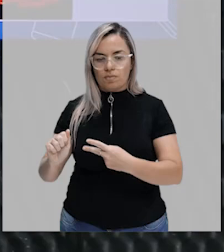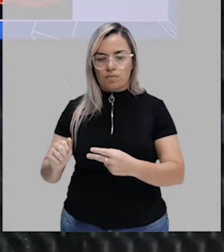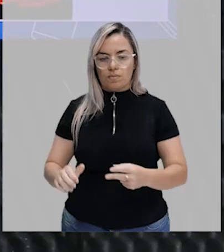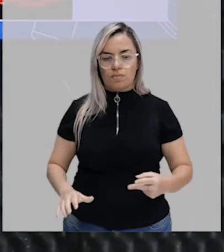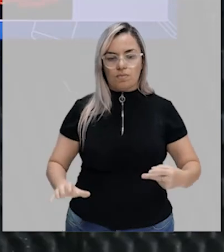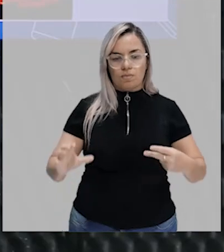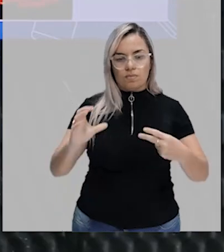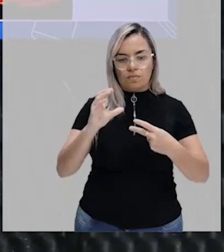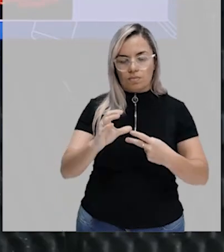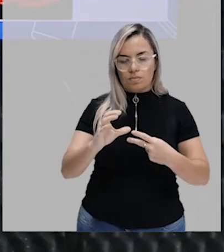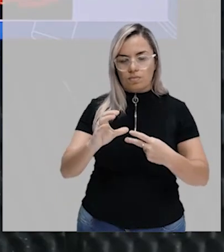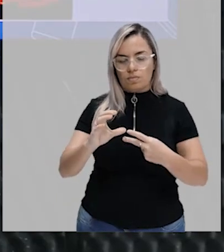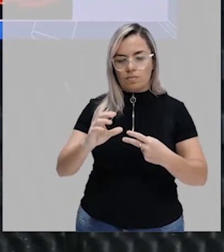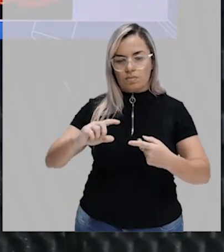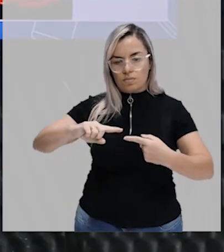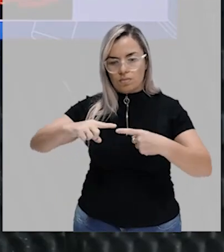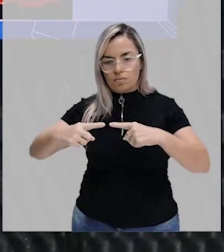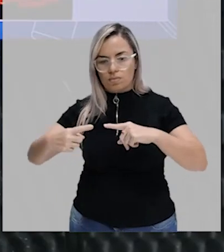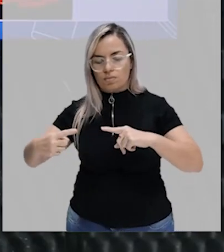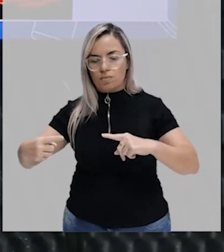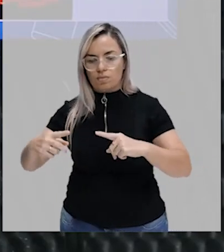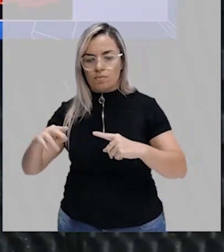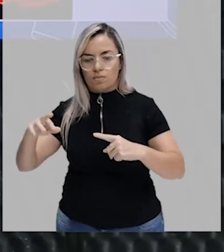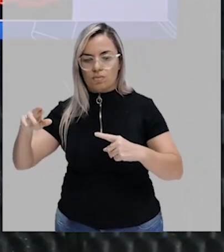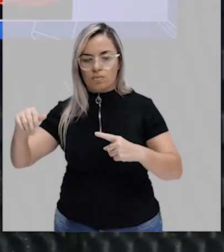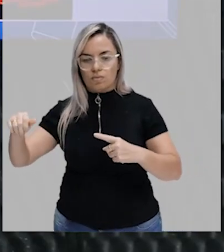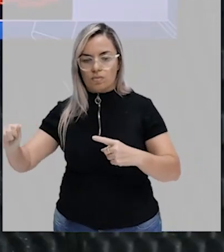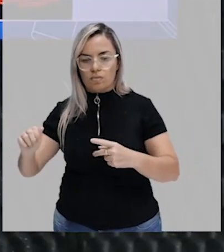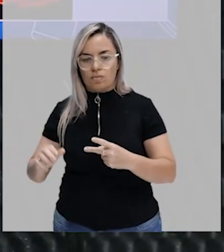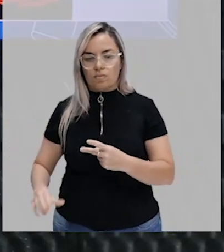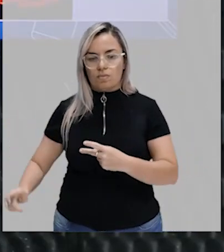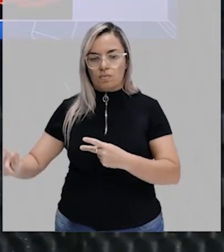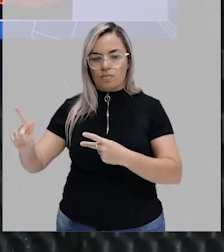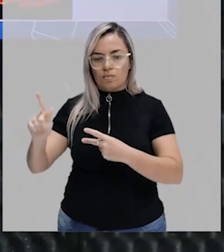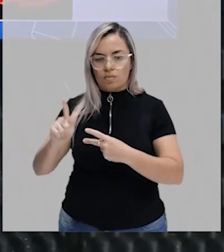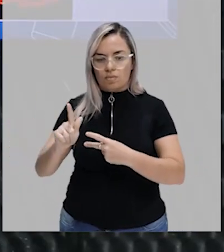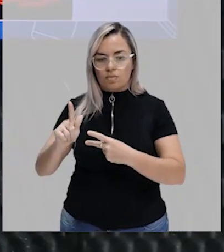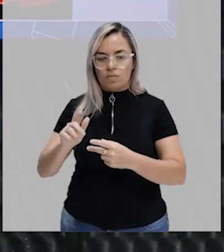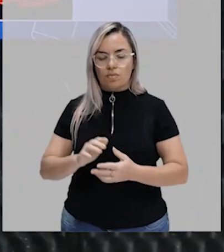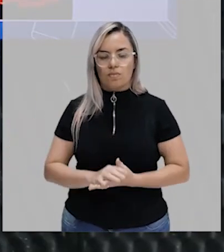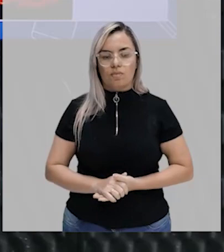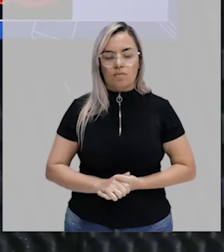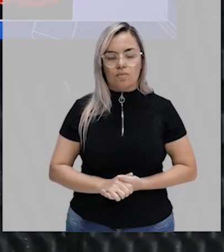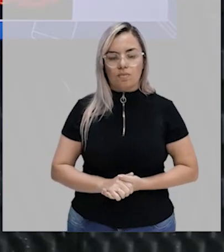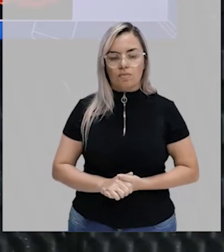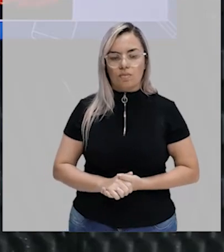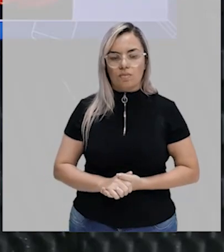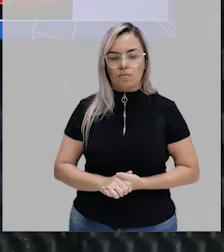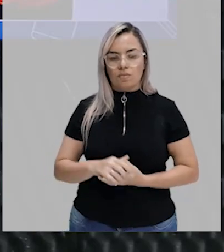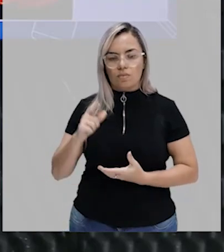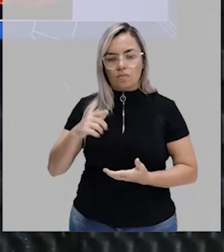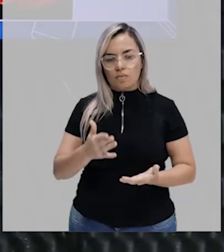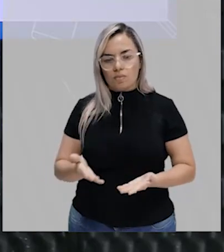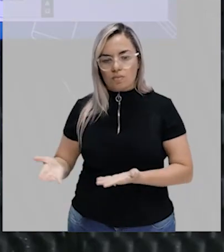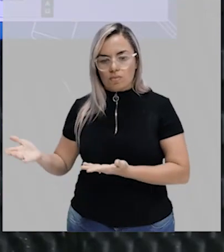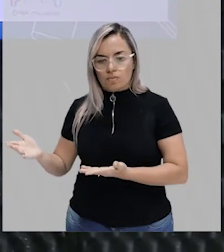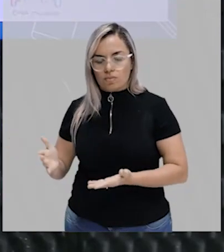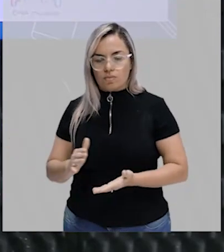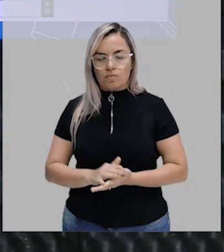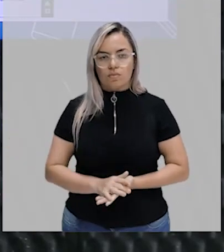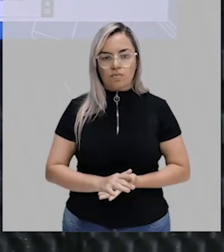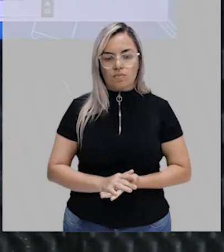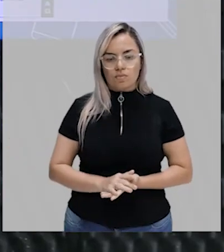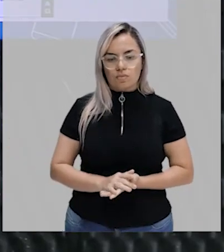E citosina no RNA vai gerar guanina também. Então, veja, essa sequência GAG, quando eu vou olhar lá no